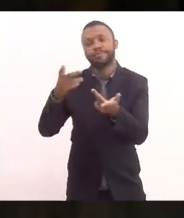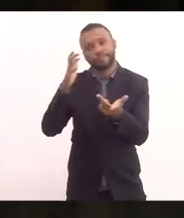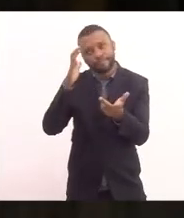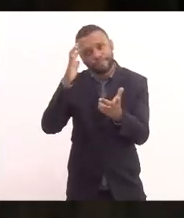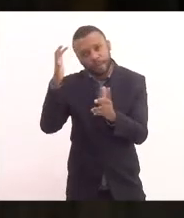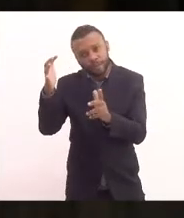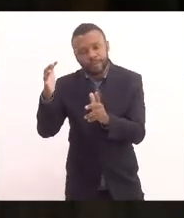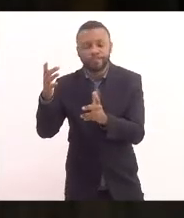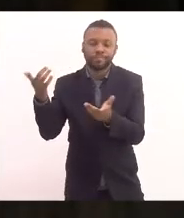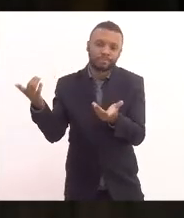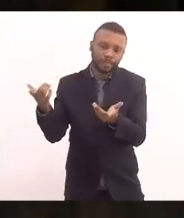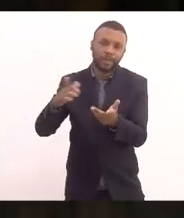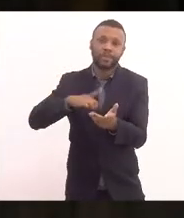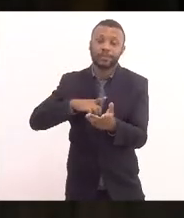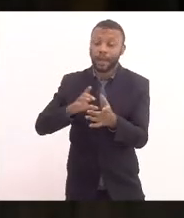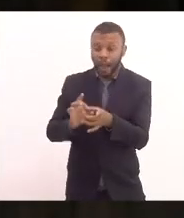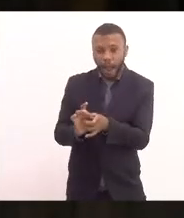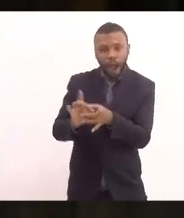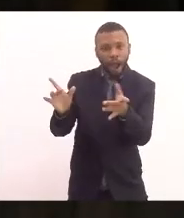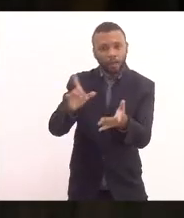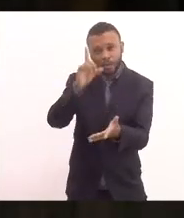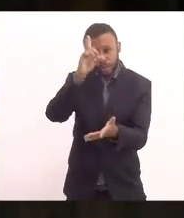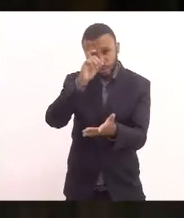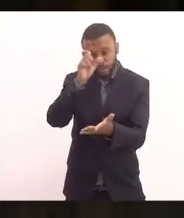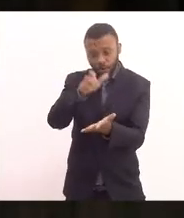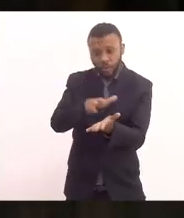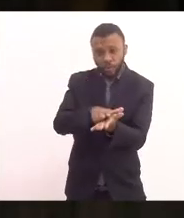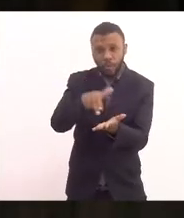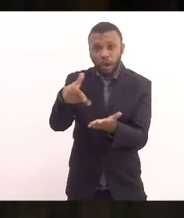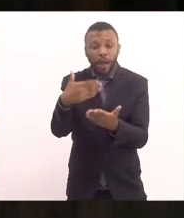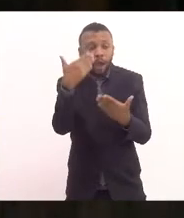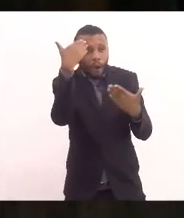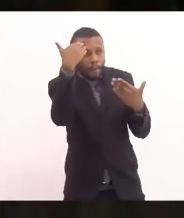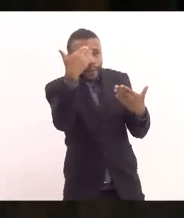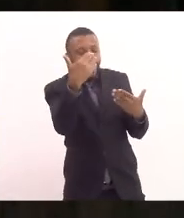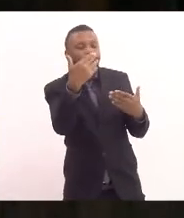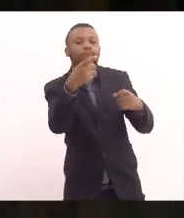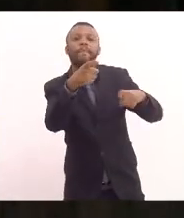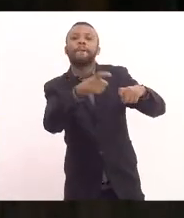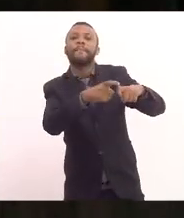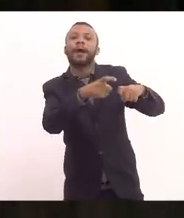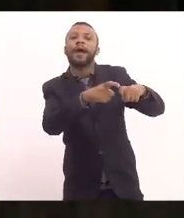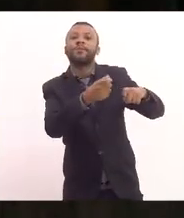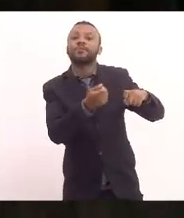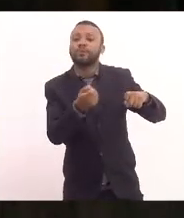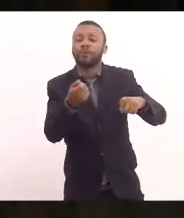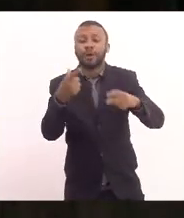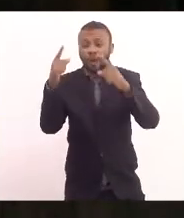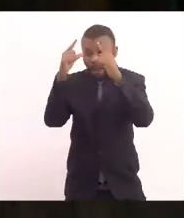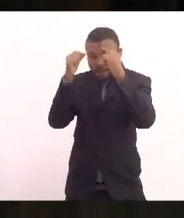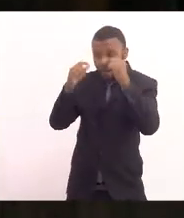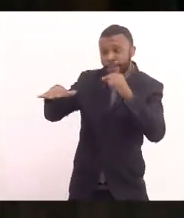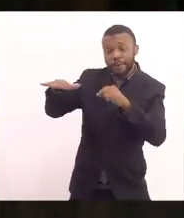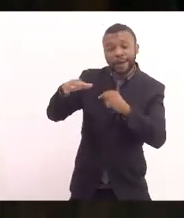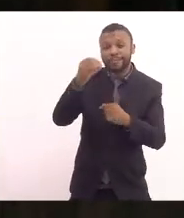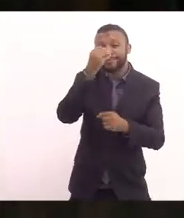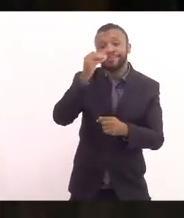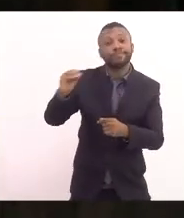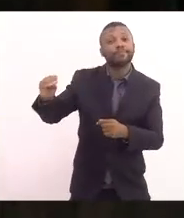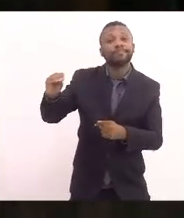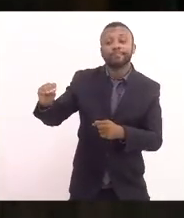que tinha alta, era o obrigado doutor, né? Sem o reconhecimento da enfermagem, que foi